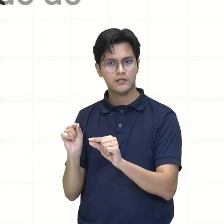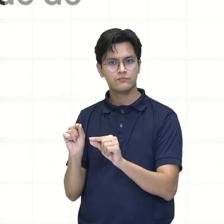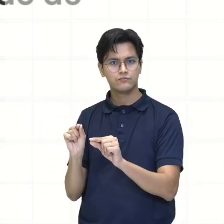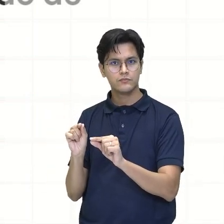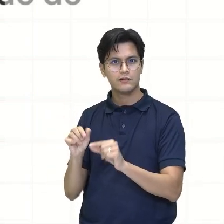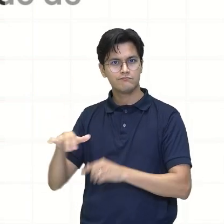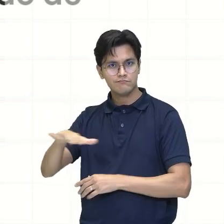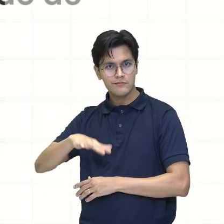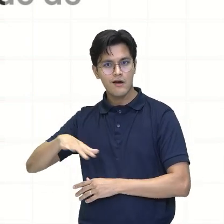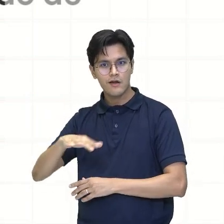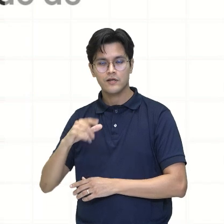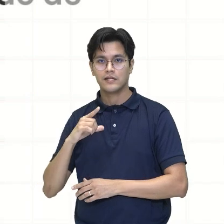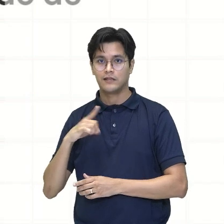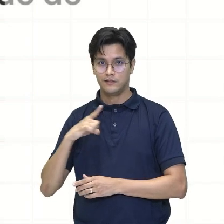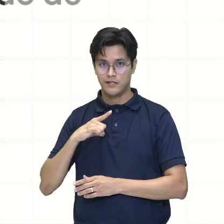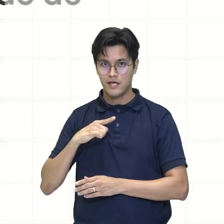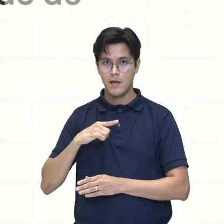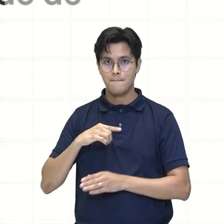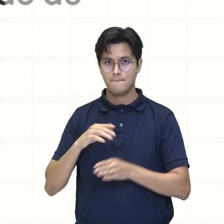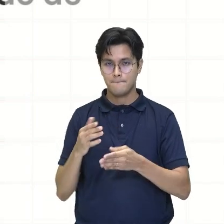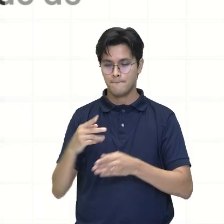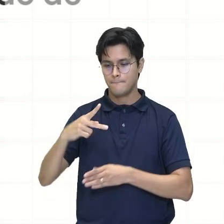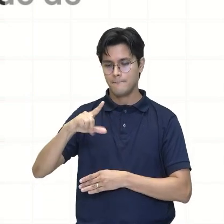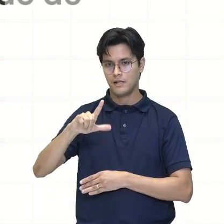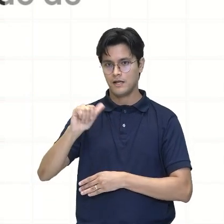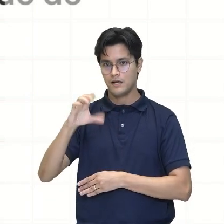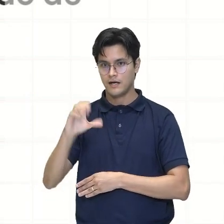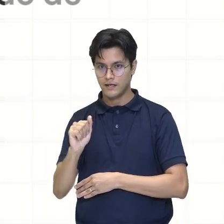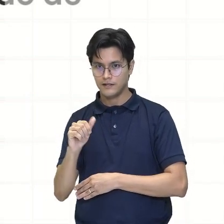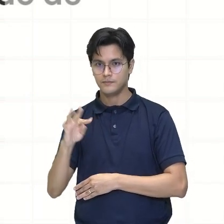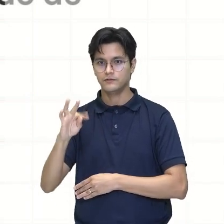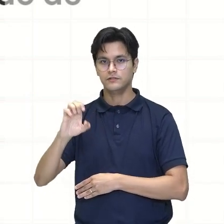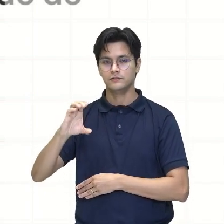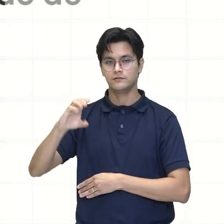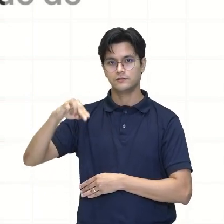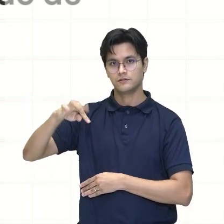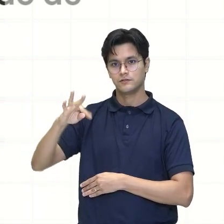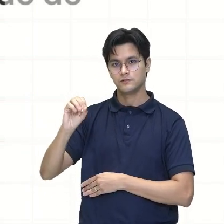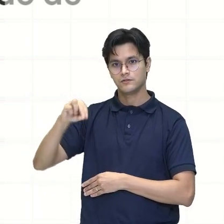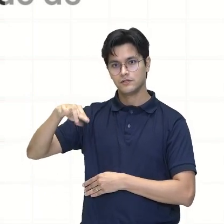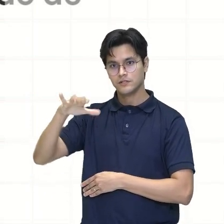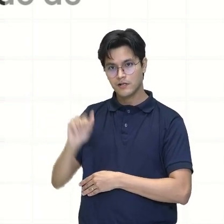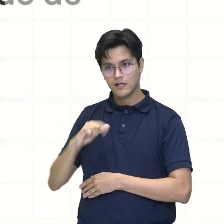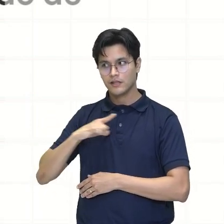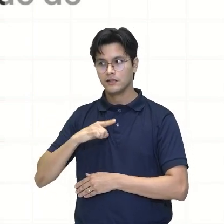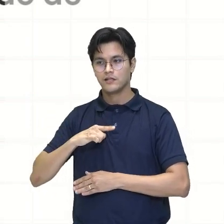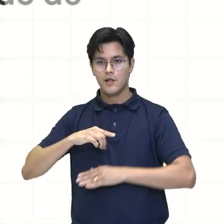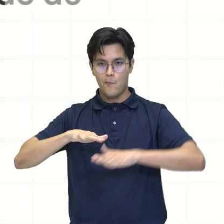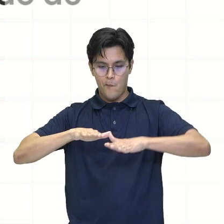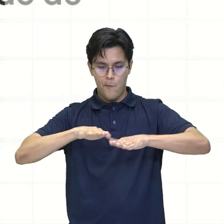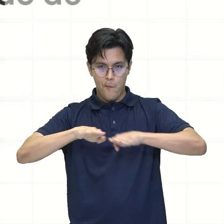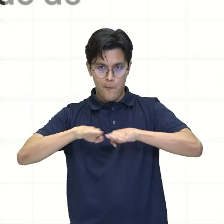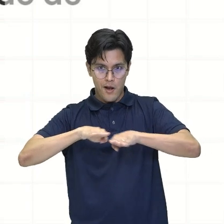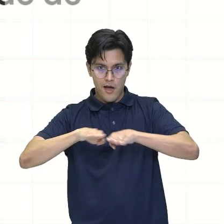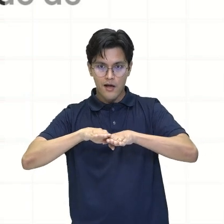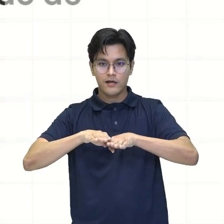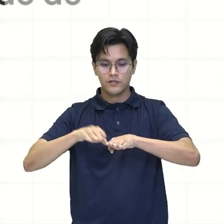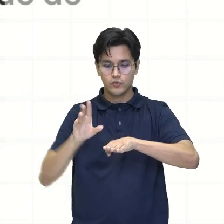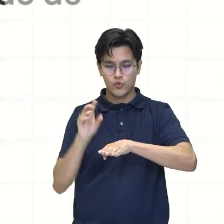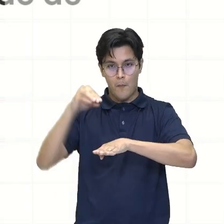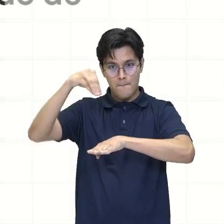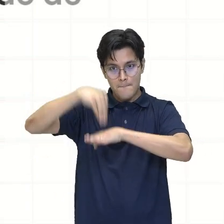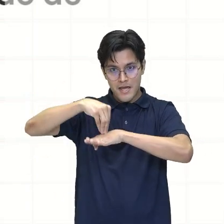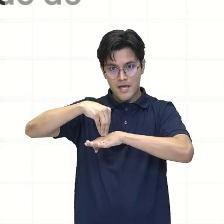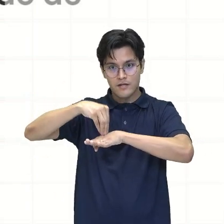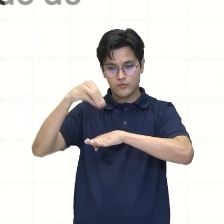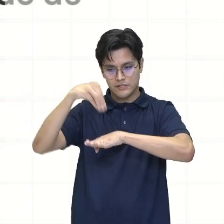placa tectônica. Então, isso faz com que, né, nós tenhamos aí esses elementos que vão agir no relevo,